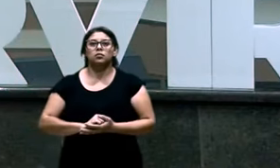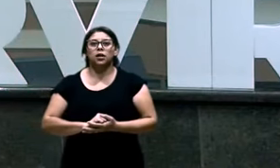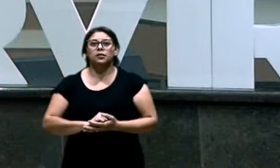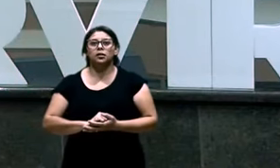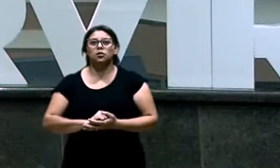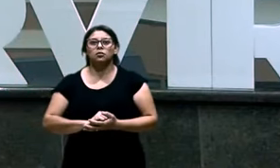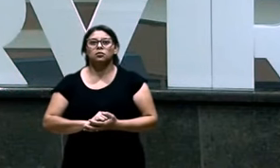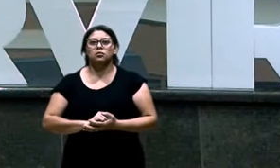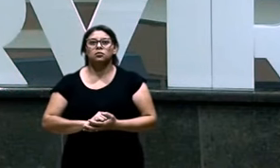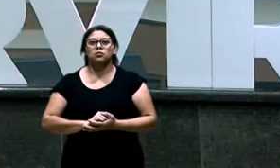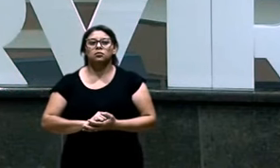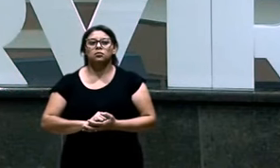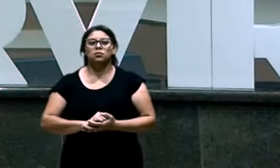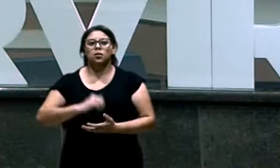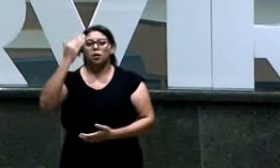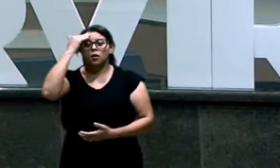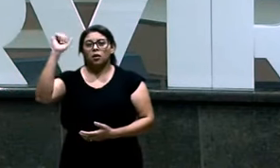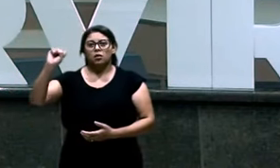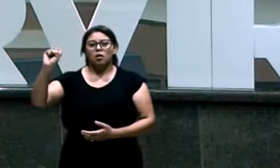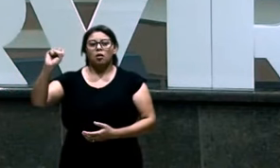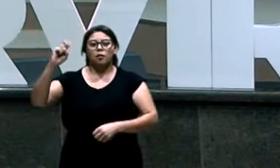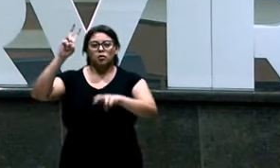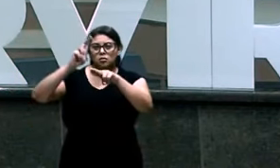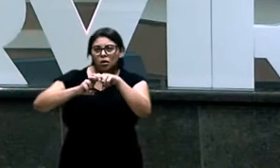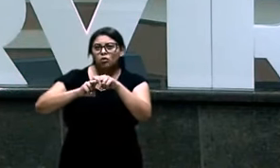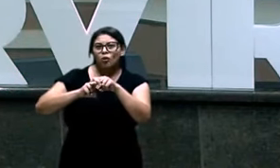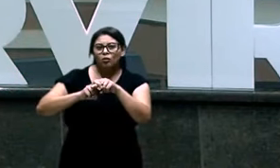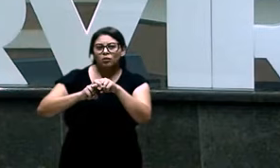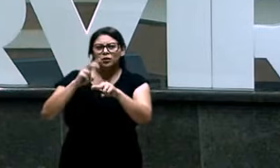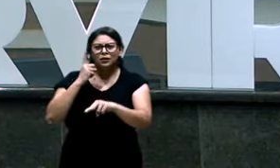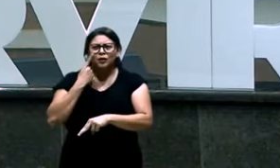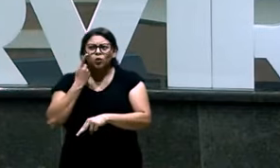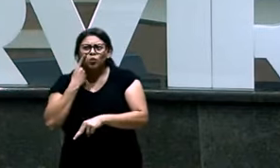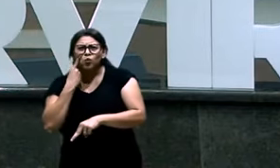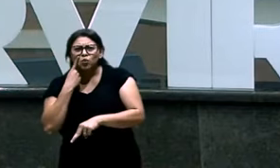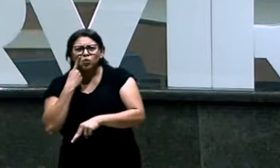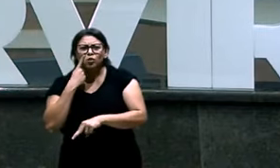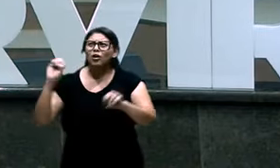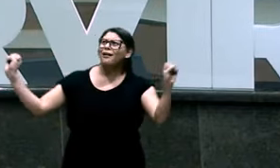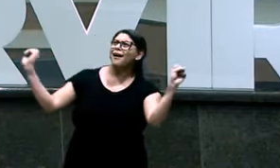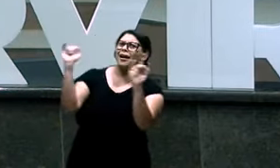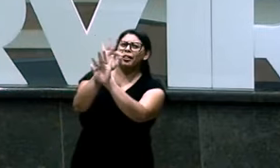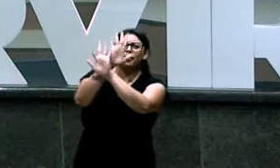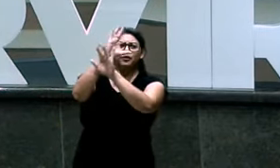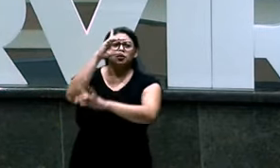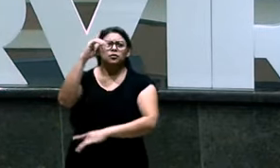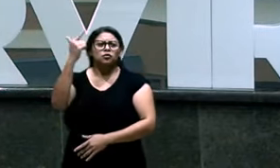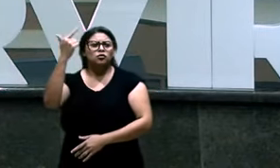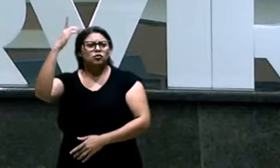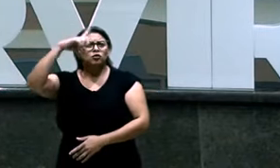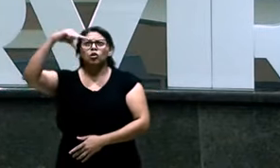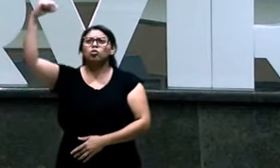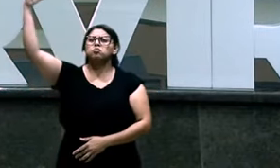entretanto, no entanto, habitaria Deus na terra? A pergunta de Salomão